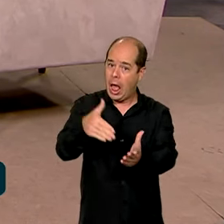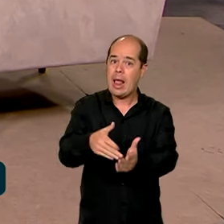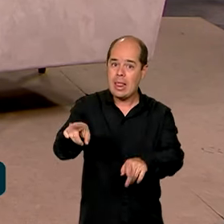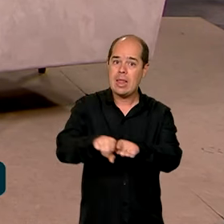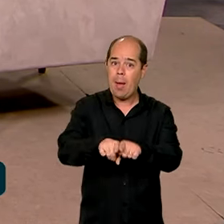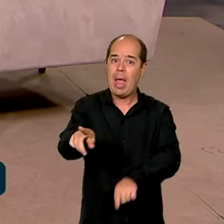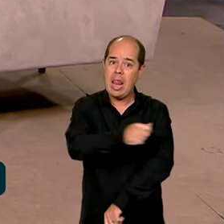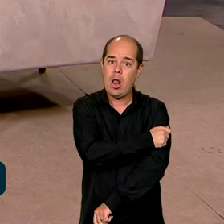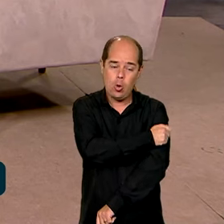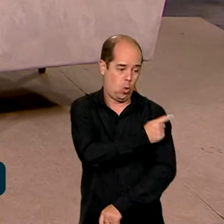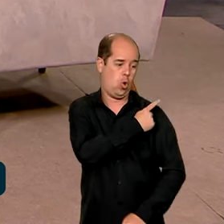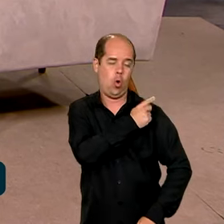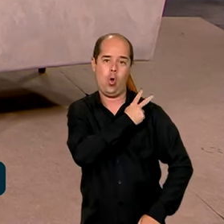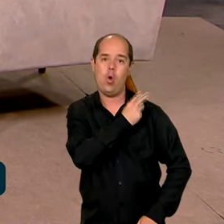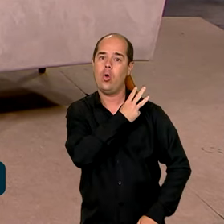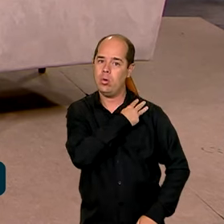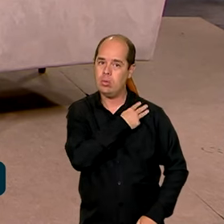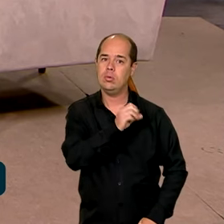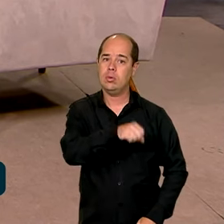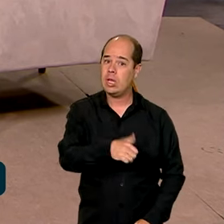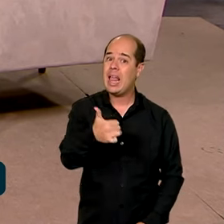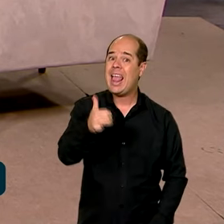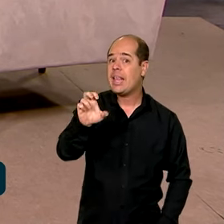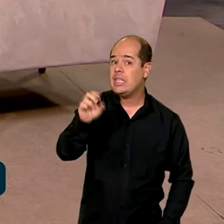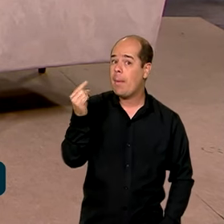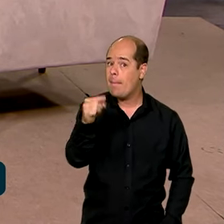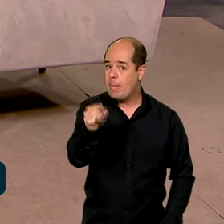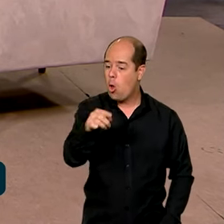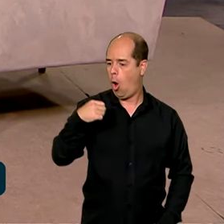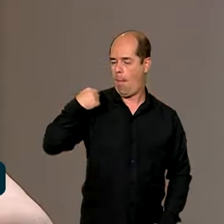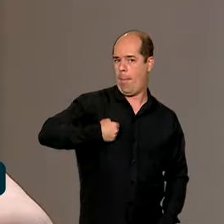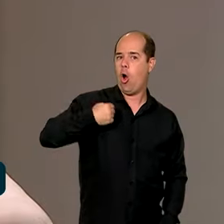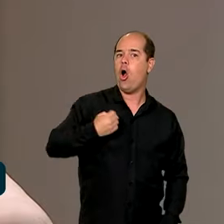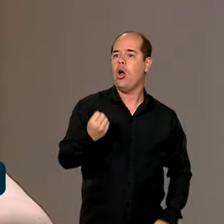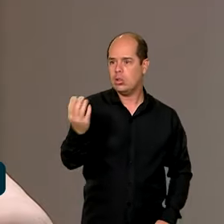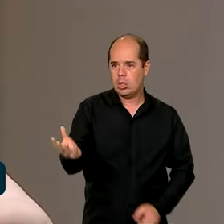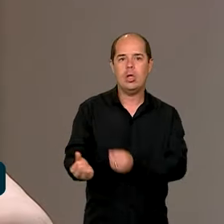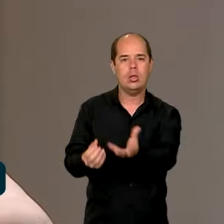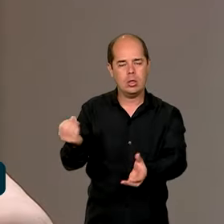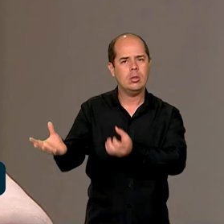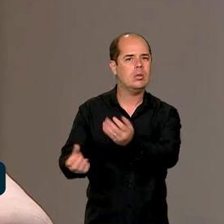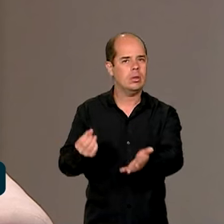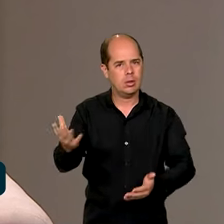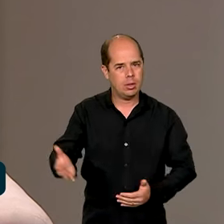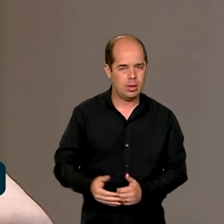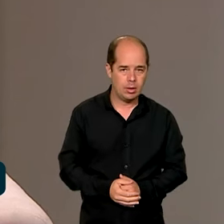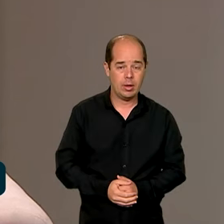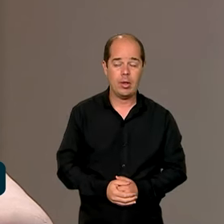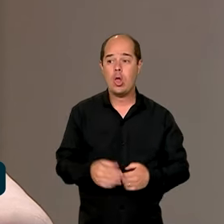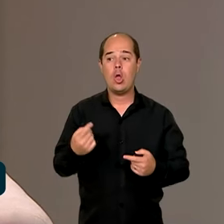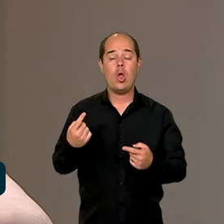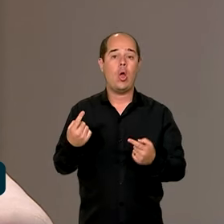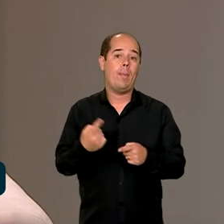quantidade, chega de 15 mil bolsas. Que coisa boa. Até para alunos do ensino médio, porque, outra vez, nós temos que despertar